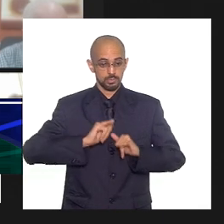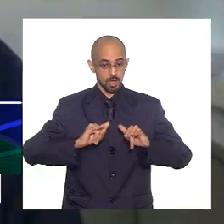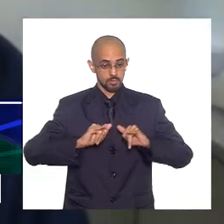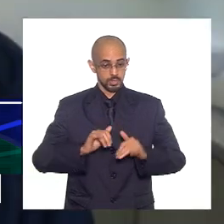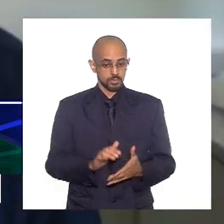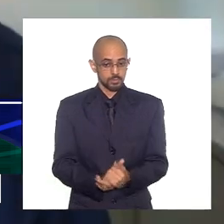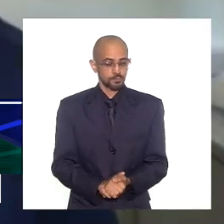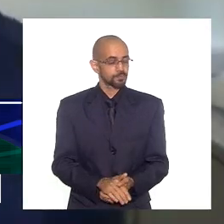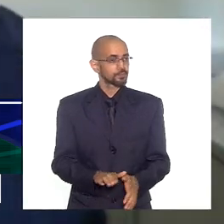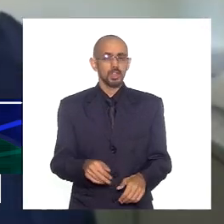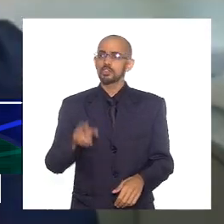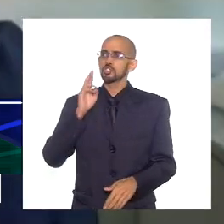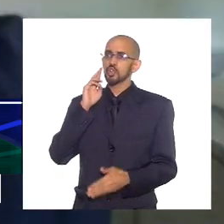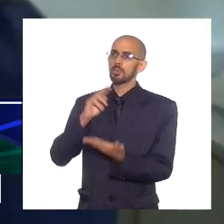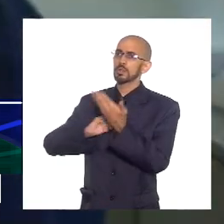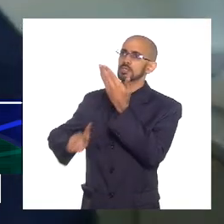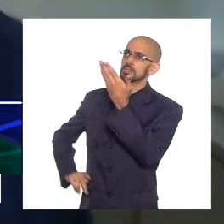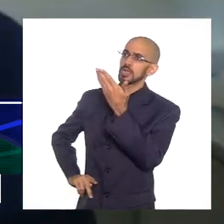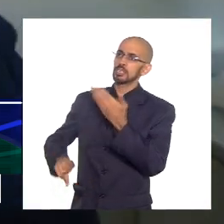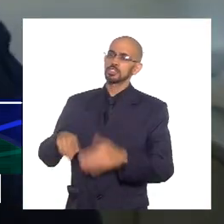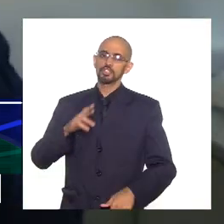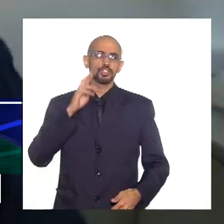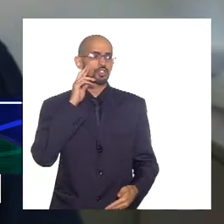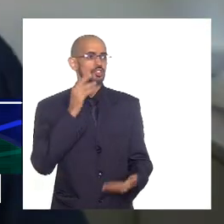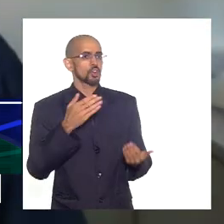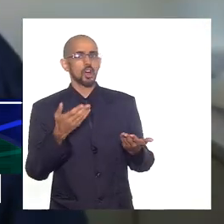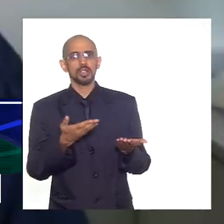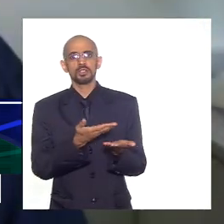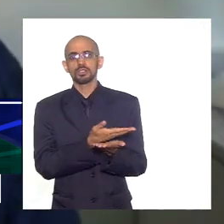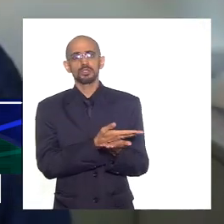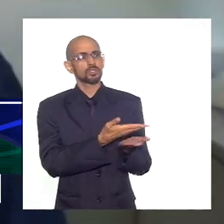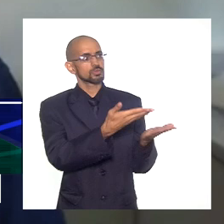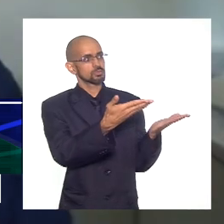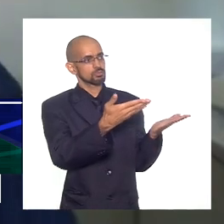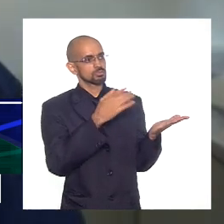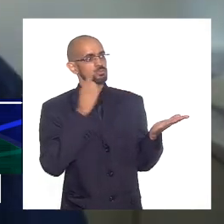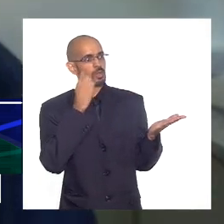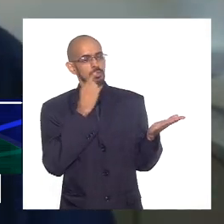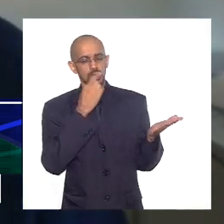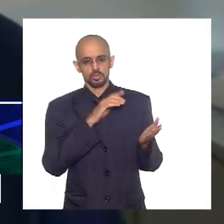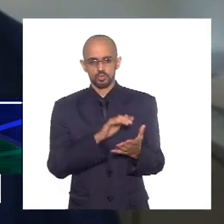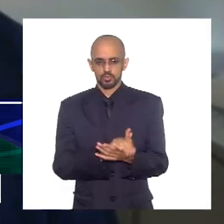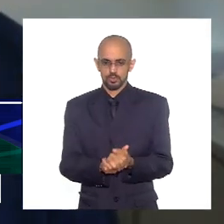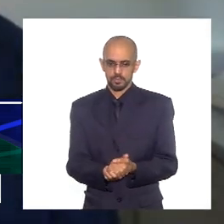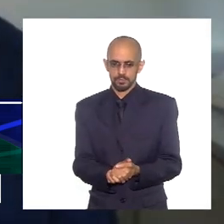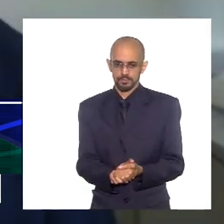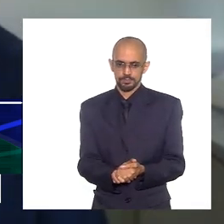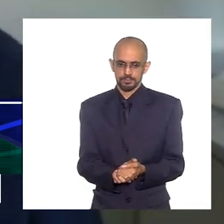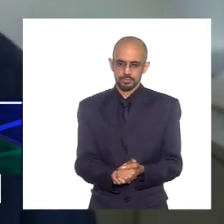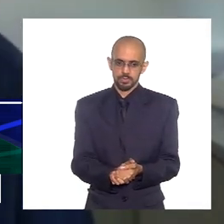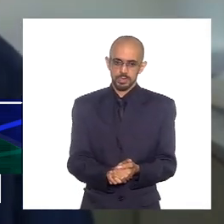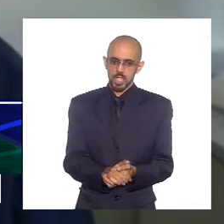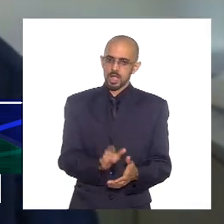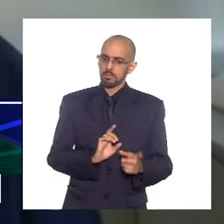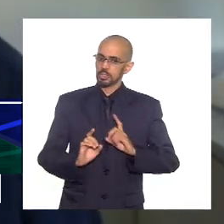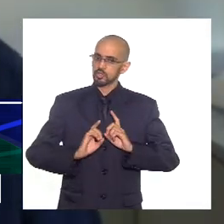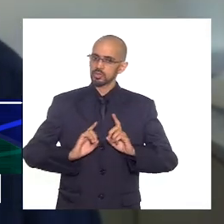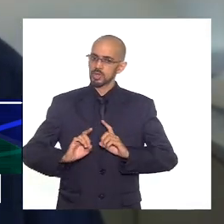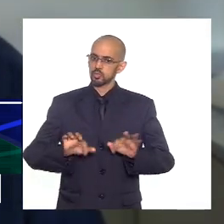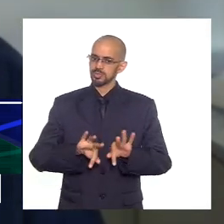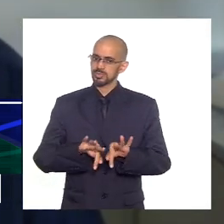Senhor presidente, senhoras e senhores deputados, discussão bastante